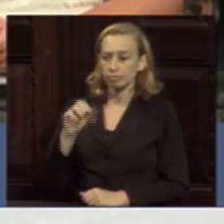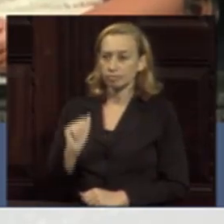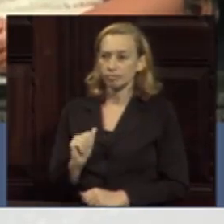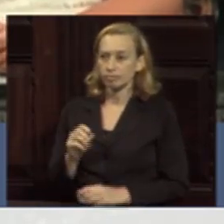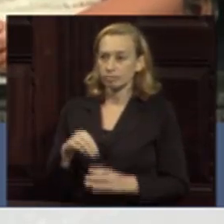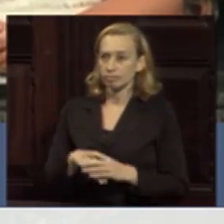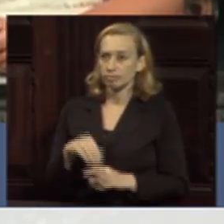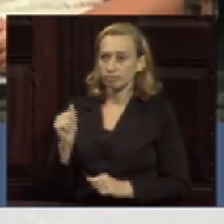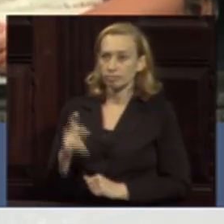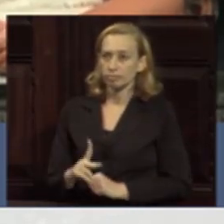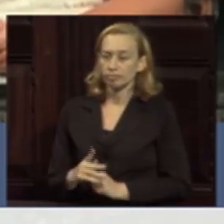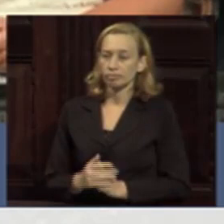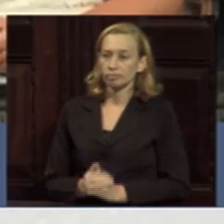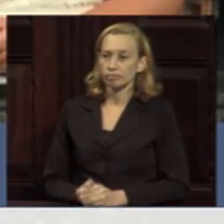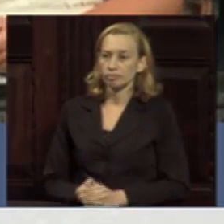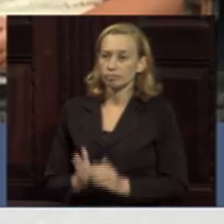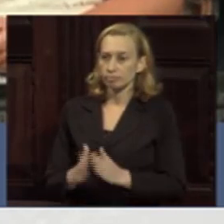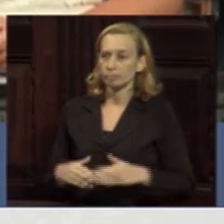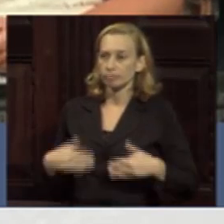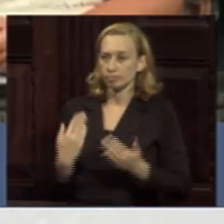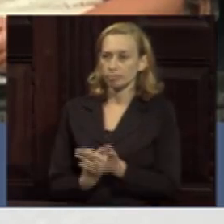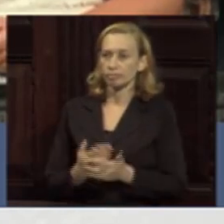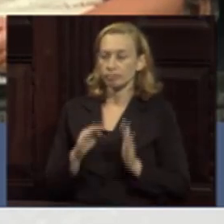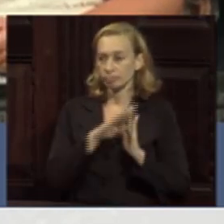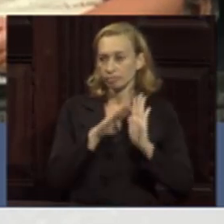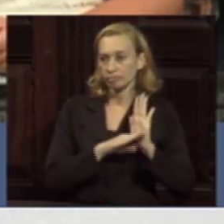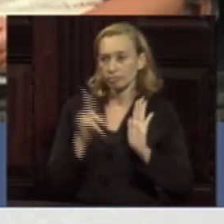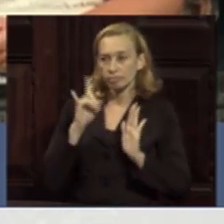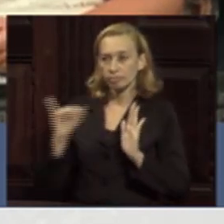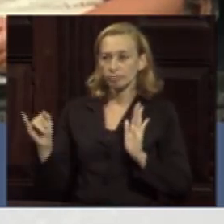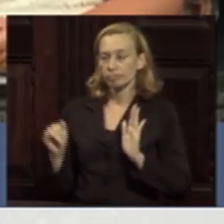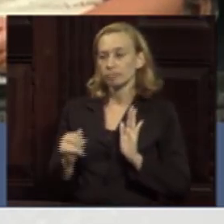votação, aprovado. Requer inclusão na ordem do dia do projeto de lei